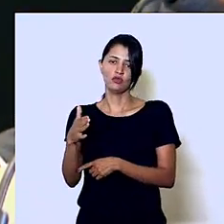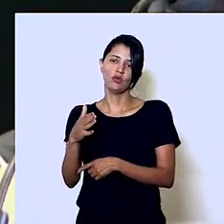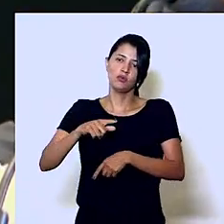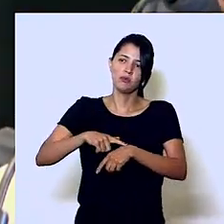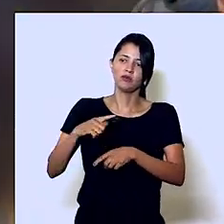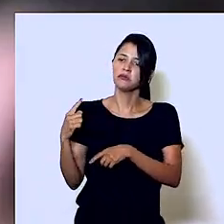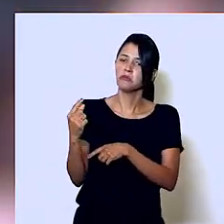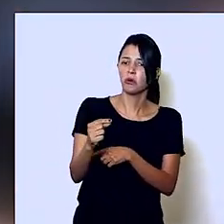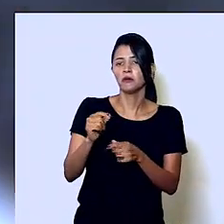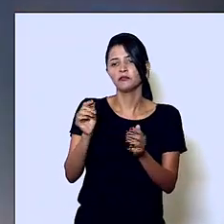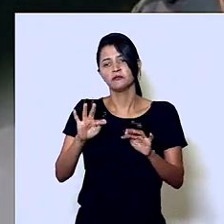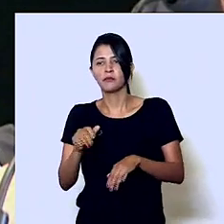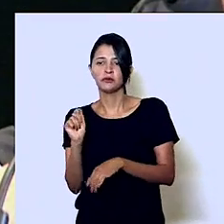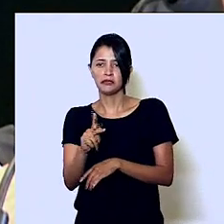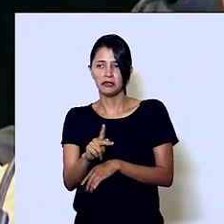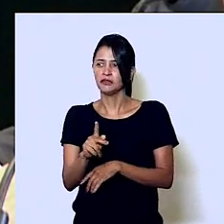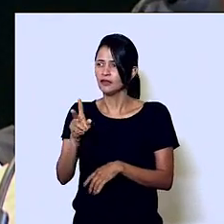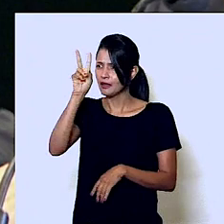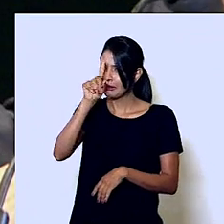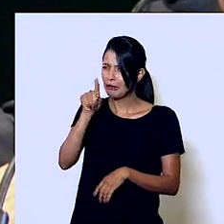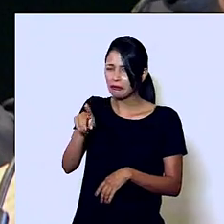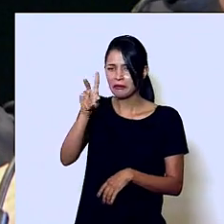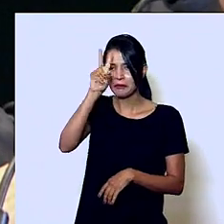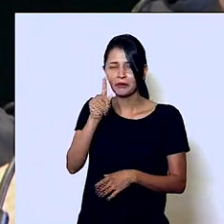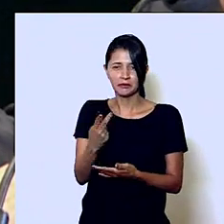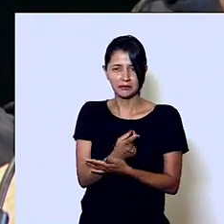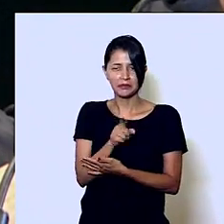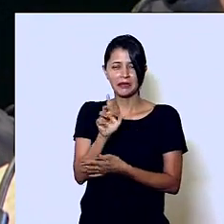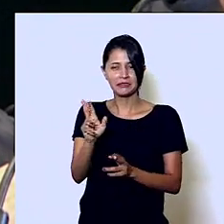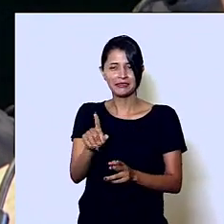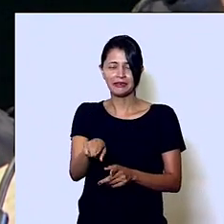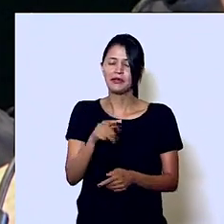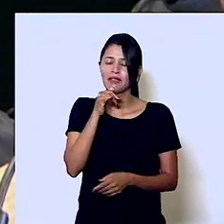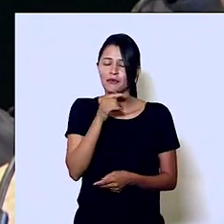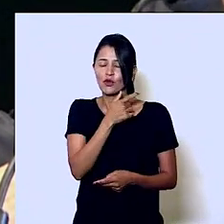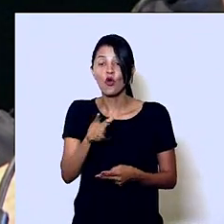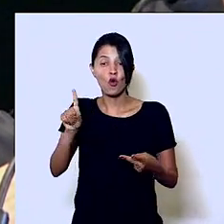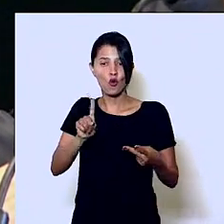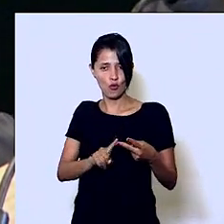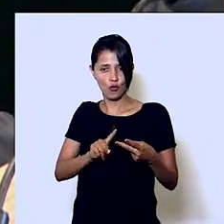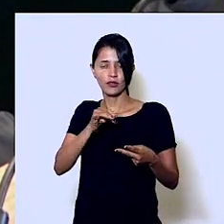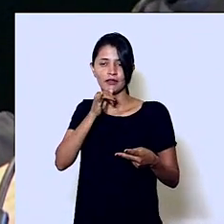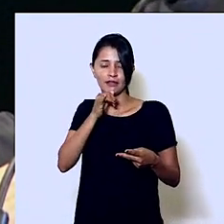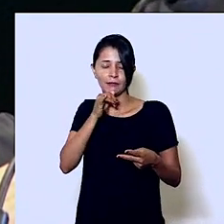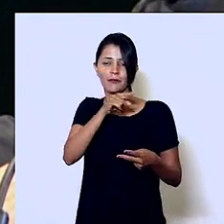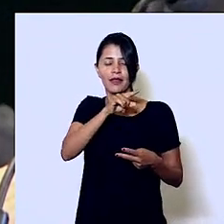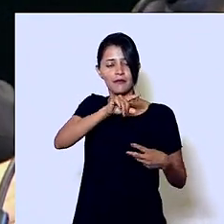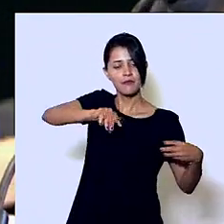Não é, Fred? Lembra disso? E, então, esse é um exemplo. Outro exemplo, como misturar o grande e o